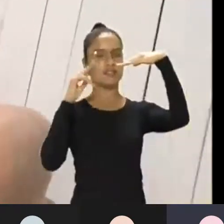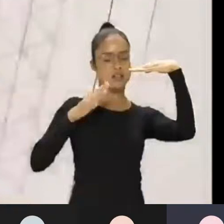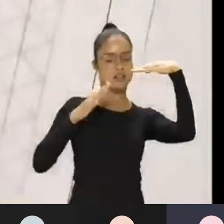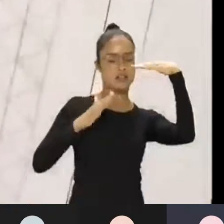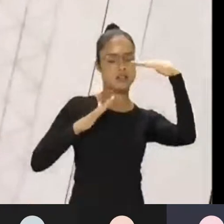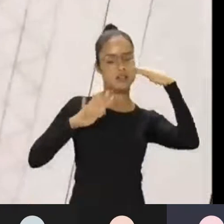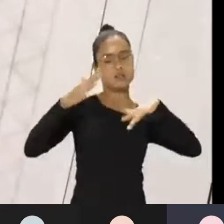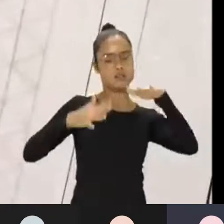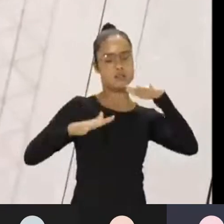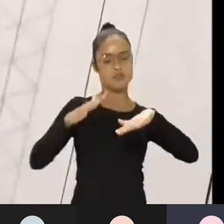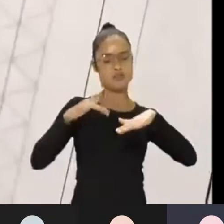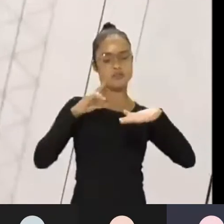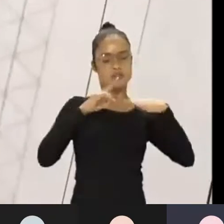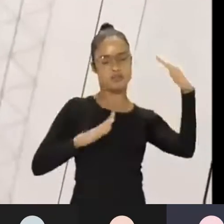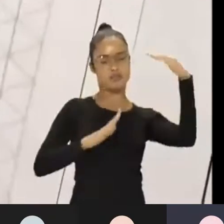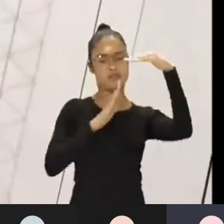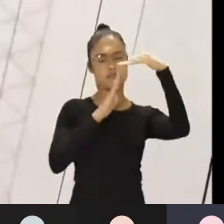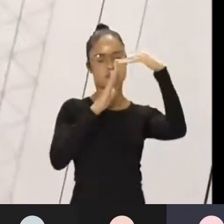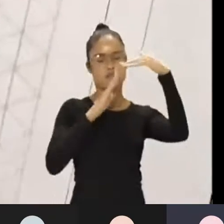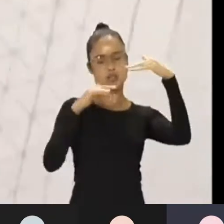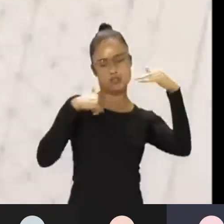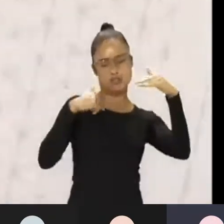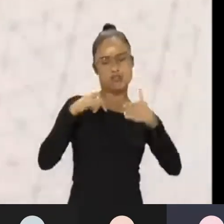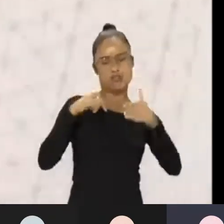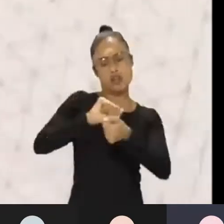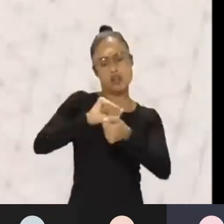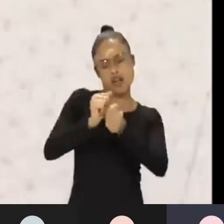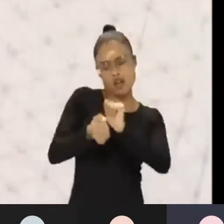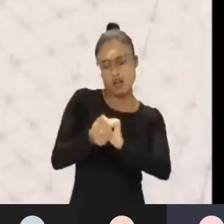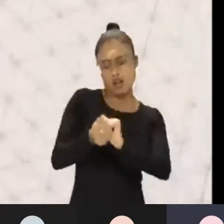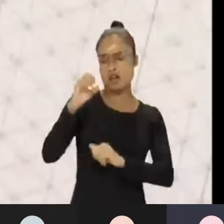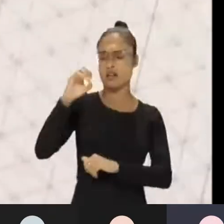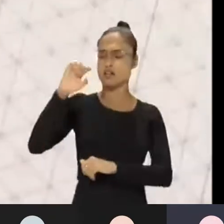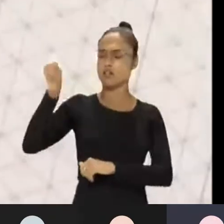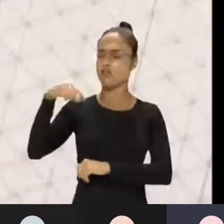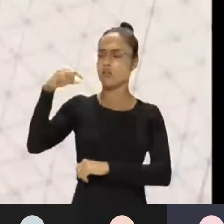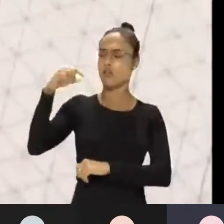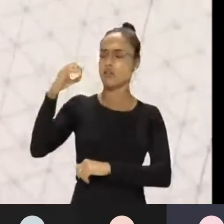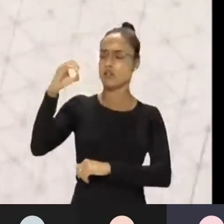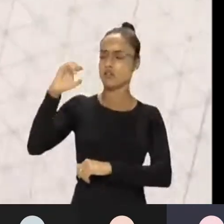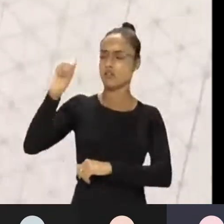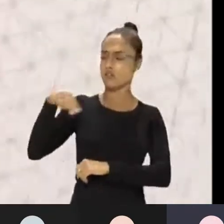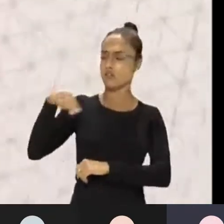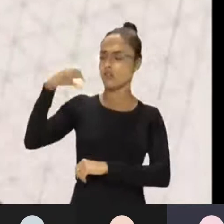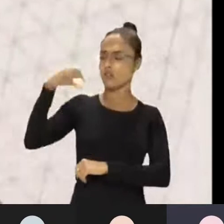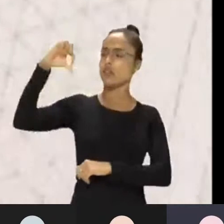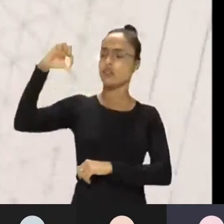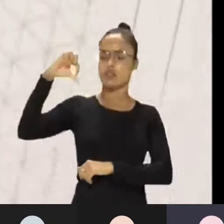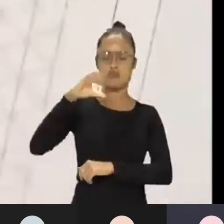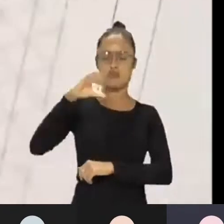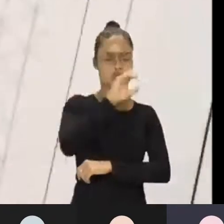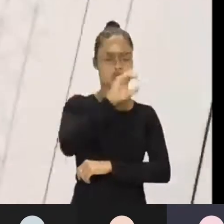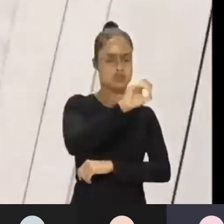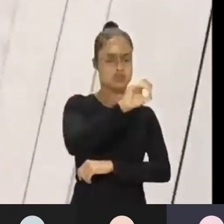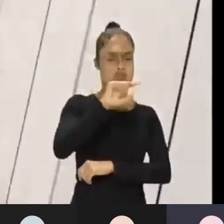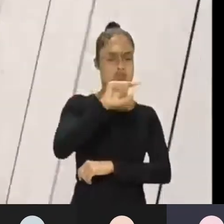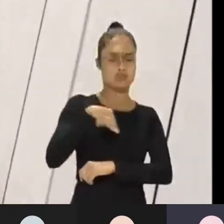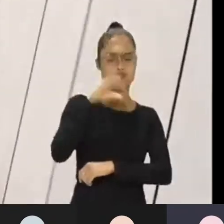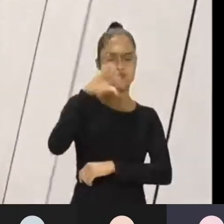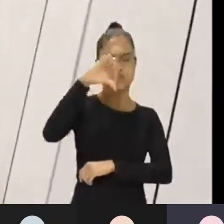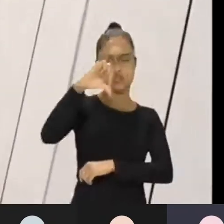0,9. A outra medida também é 0,9 e 0,9. Então, aqui tem 0,9, aqui